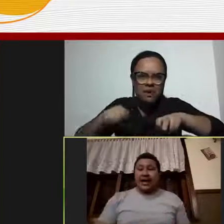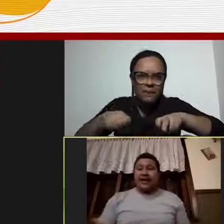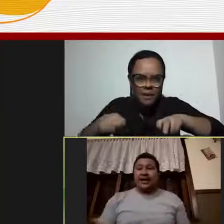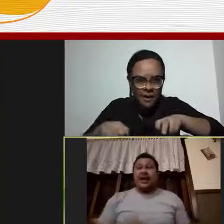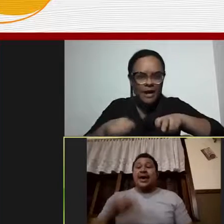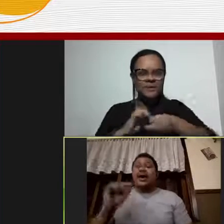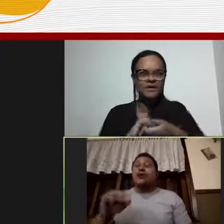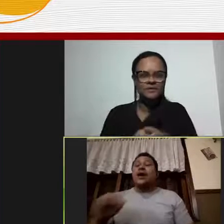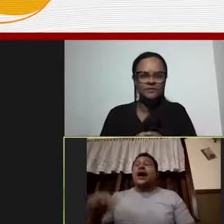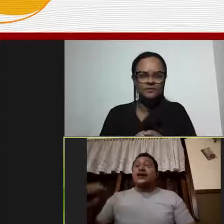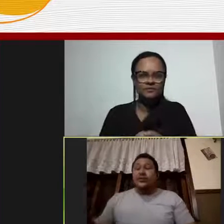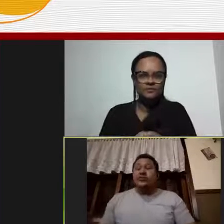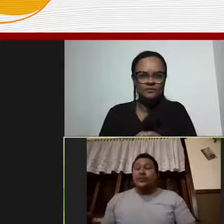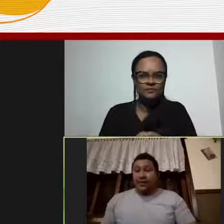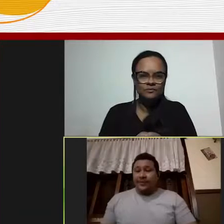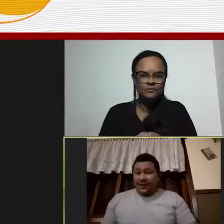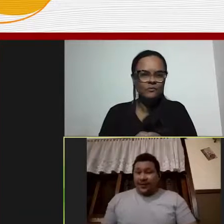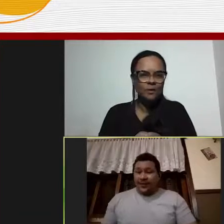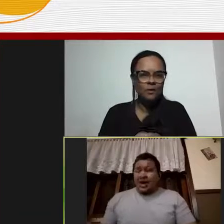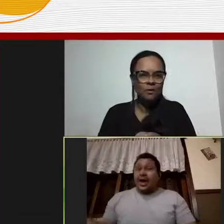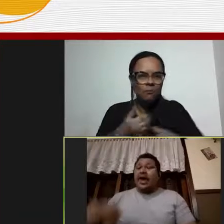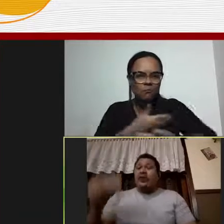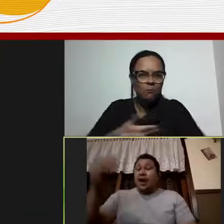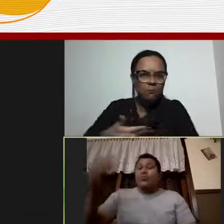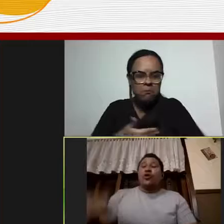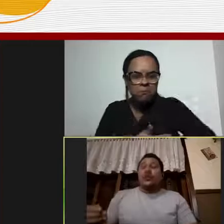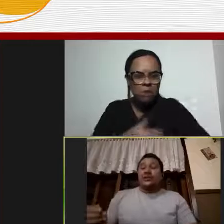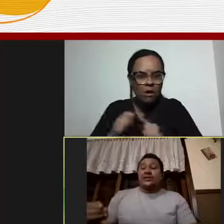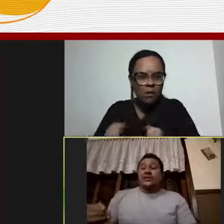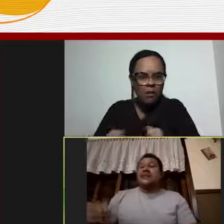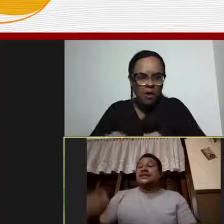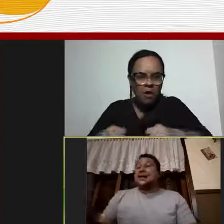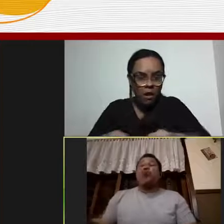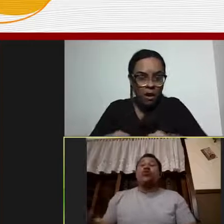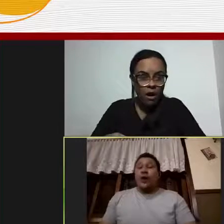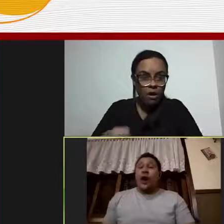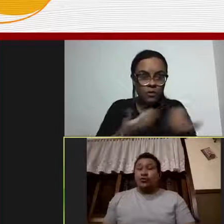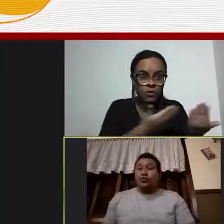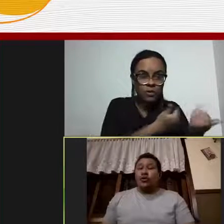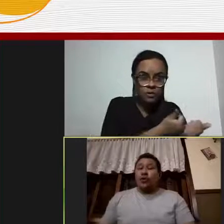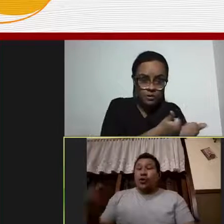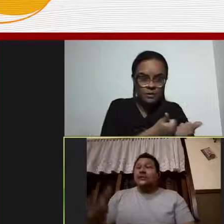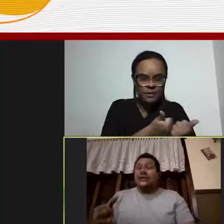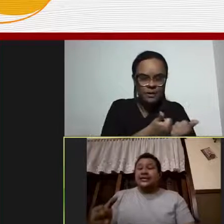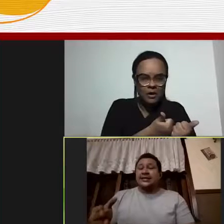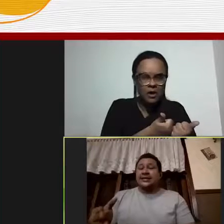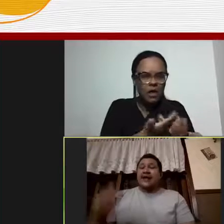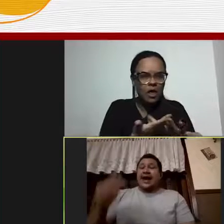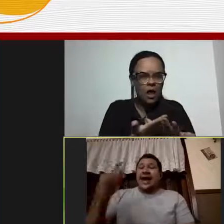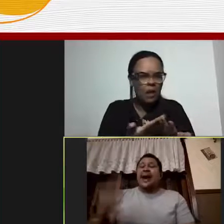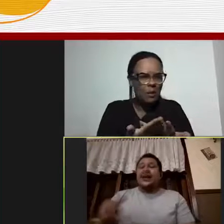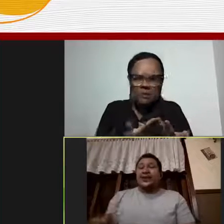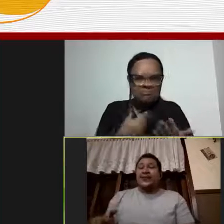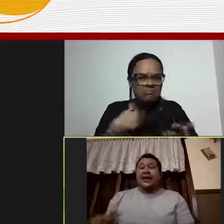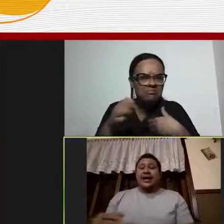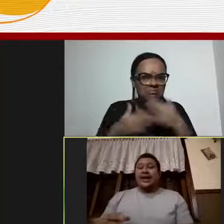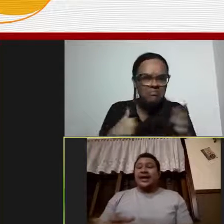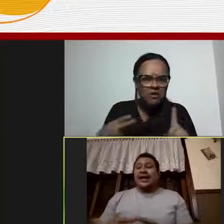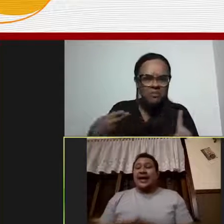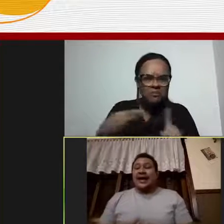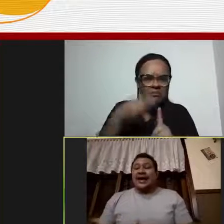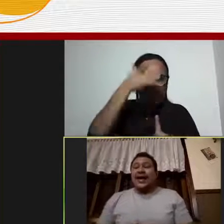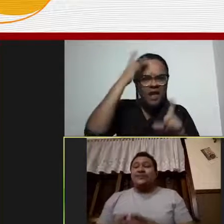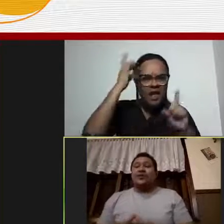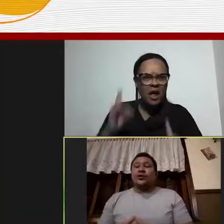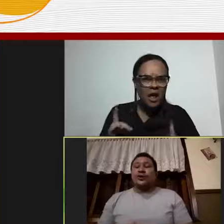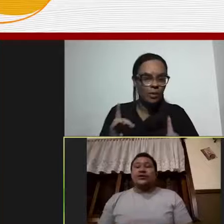uma bengala, é um carrinho de bebê, é uma moça de salto alto, ou seja, a rampa